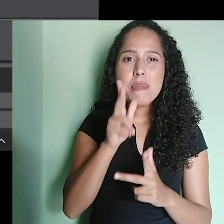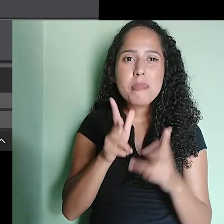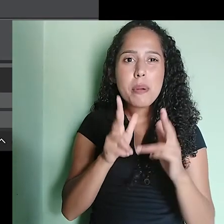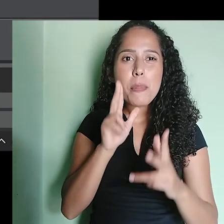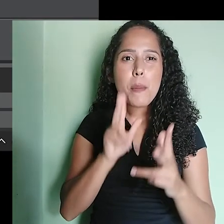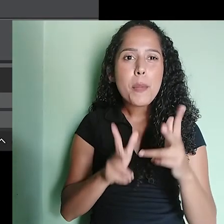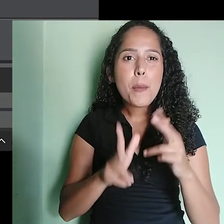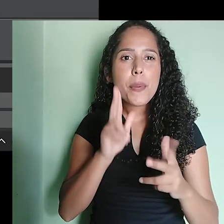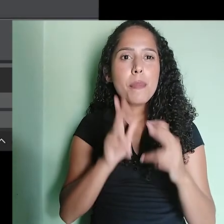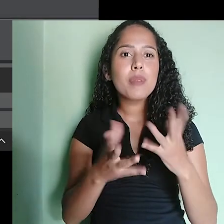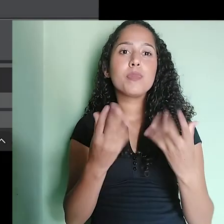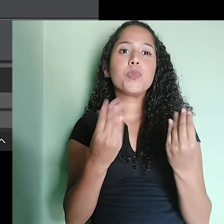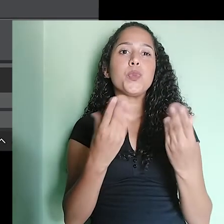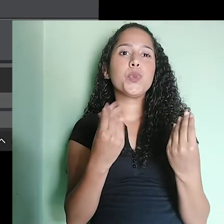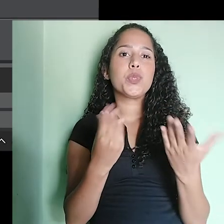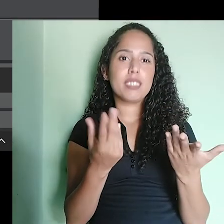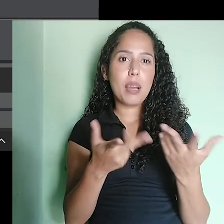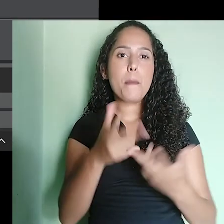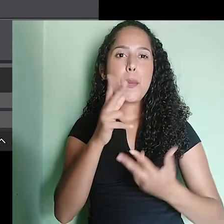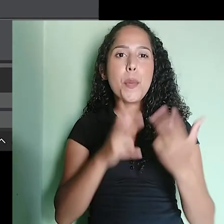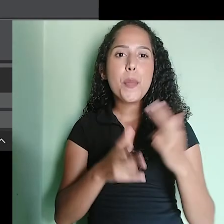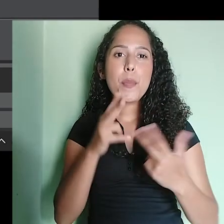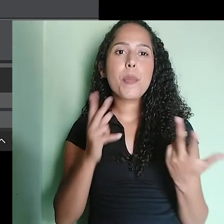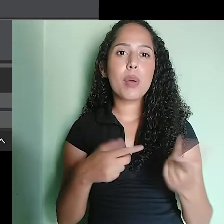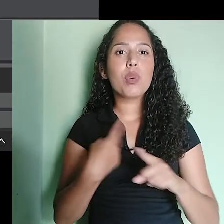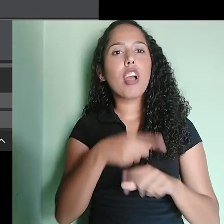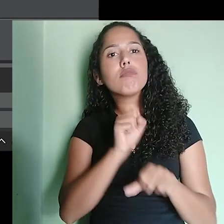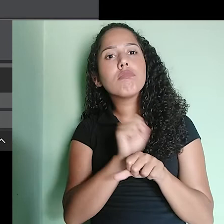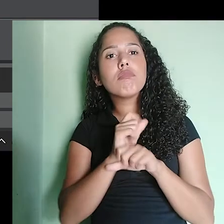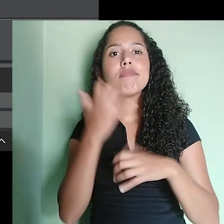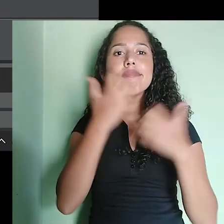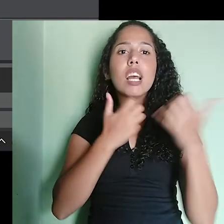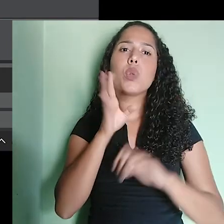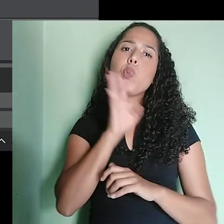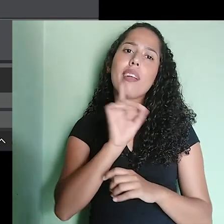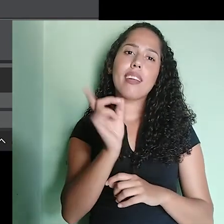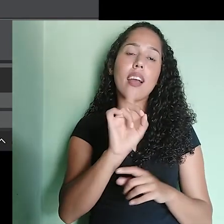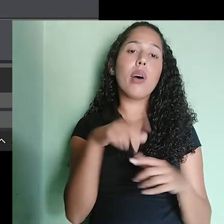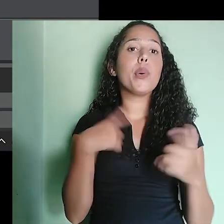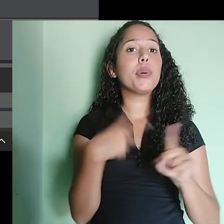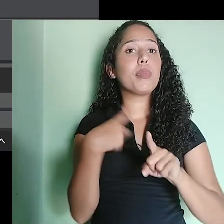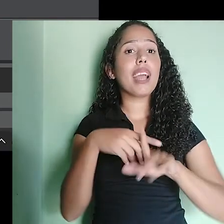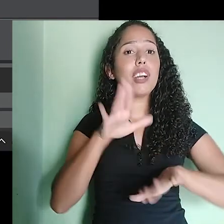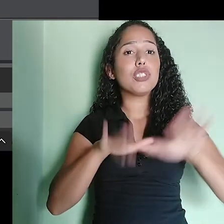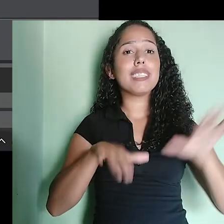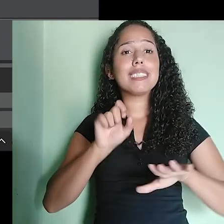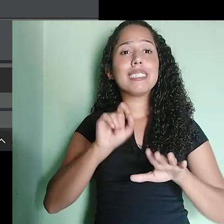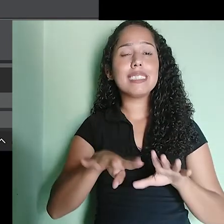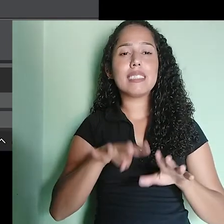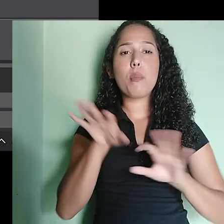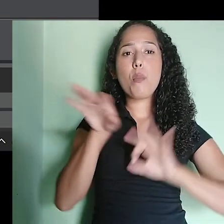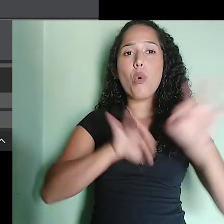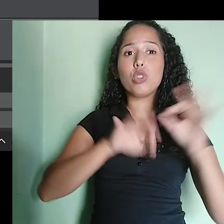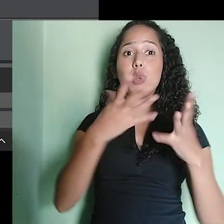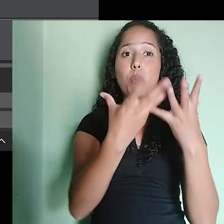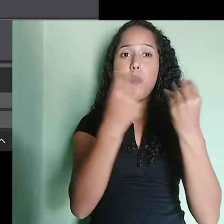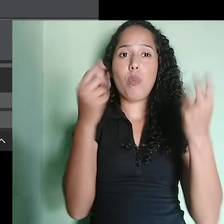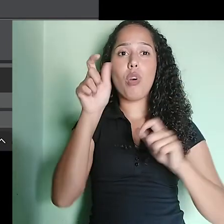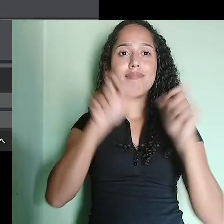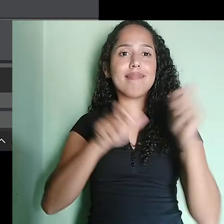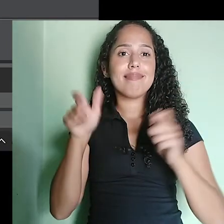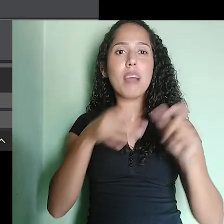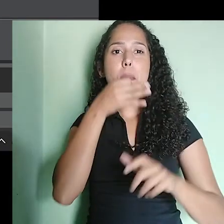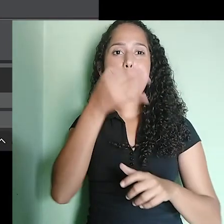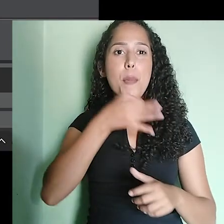aqui? Né? Porque eu recortei no meio e tudo mais, e isso não é legal. Imagina você ter um projeto com várias faixas e tudo em pedacinho.